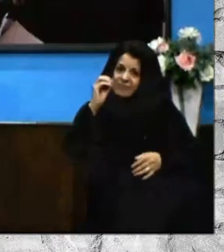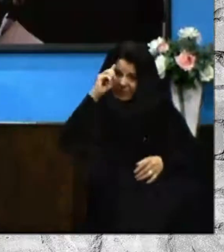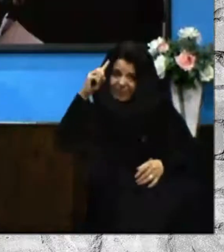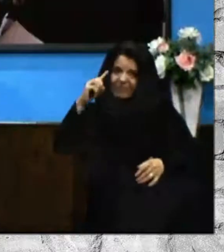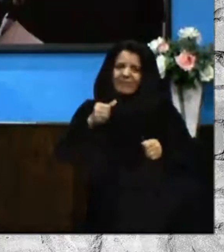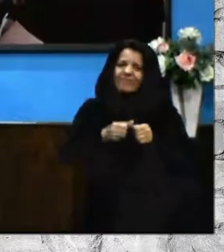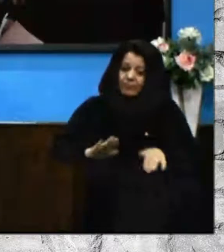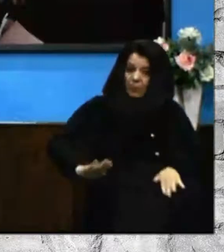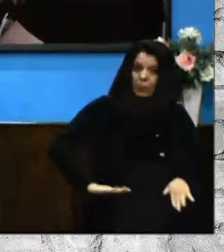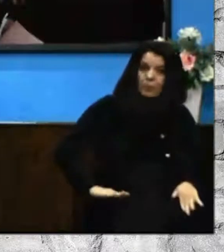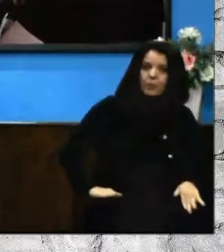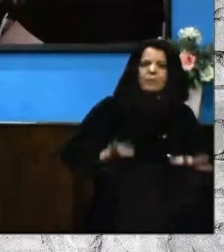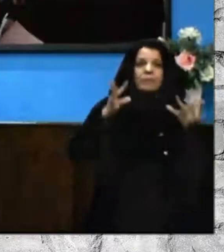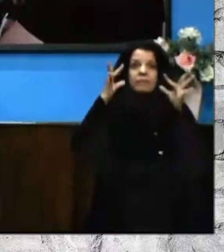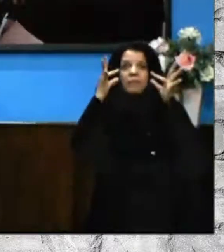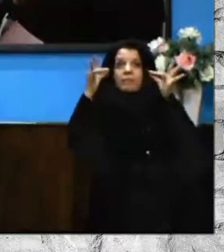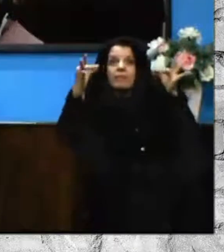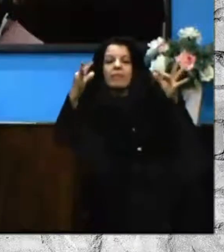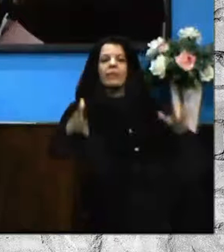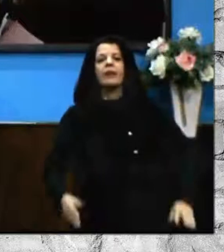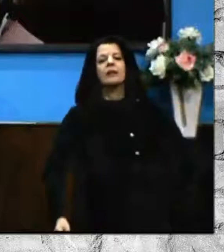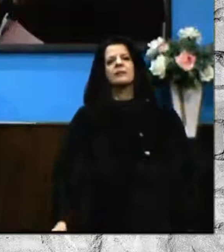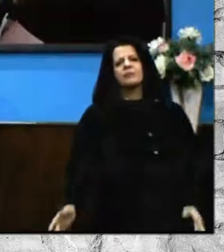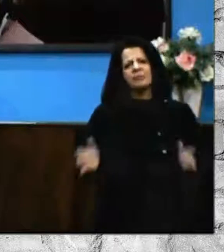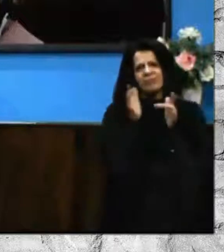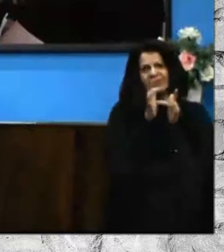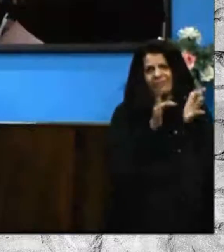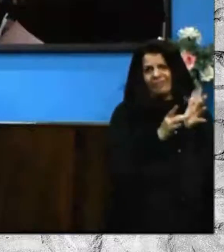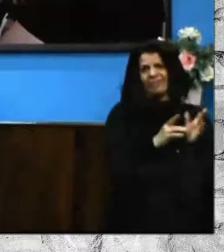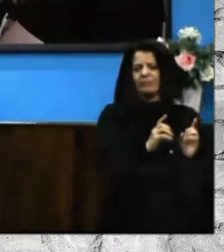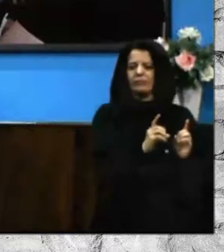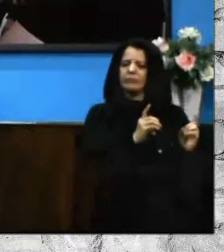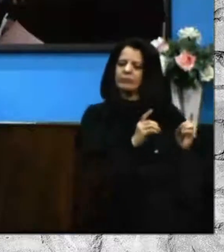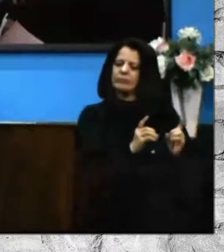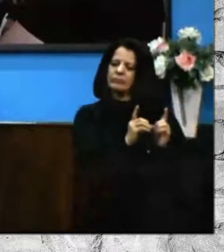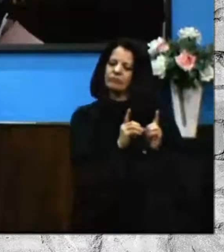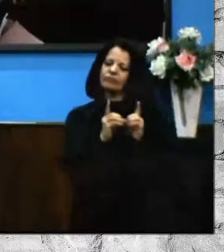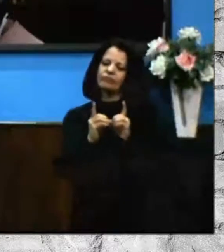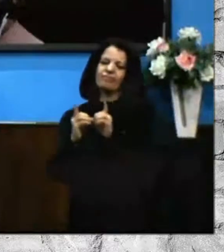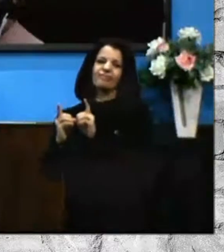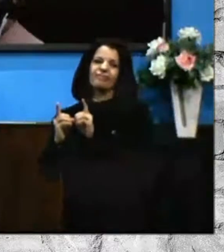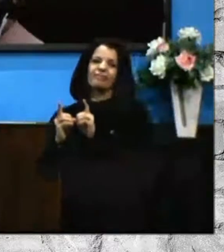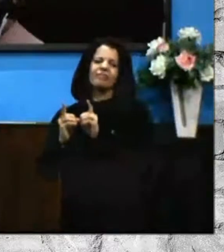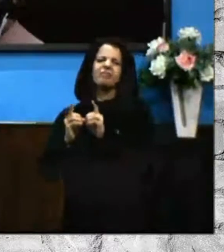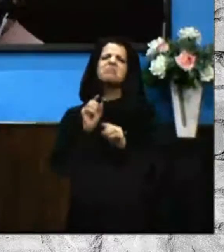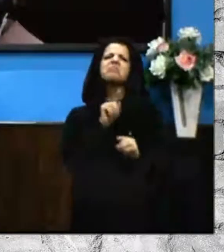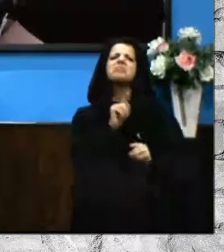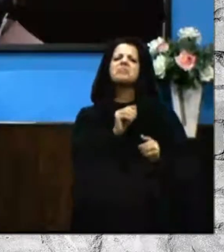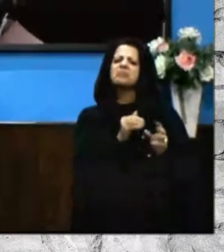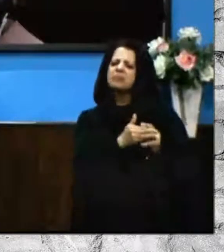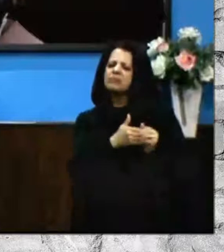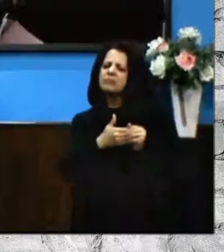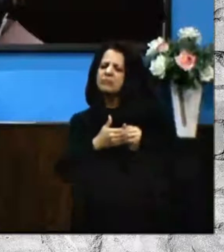Prestemos atenção, irmãos e amigos, que Jesus foi conduzido pelo Espírito Santo ao deserto.